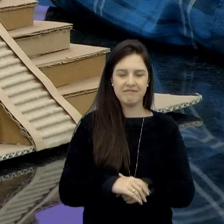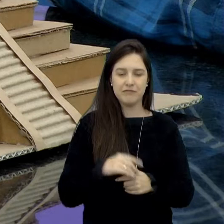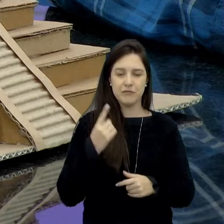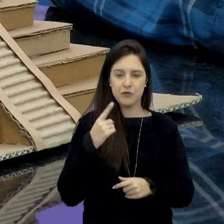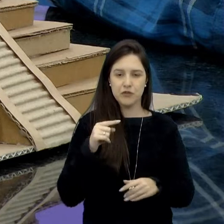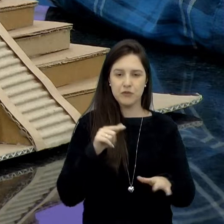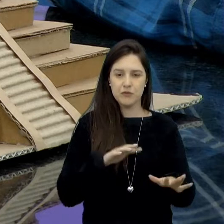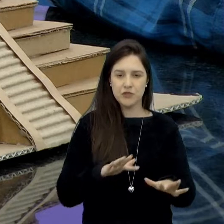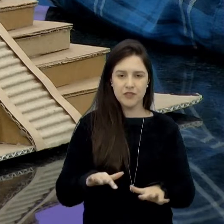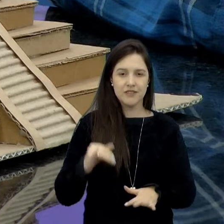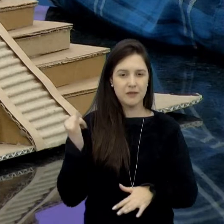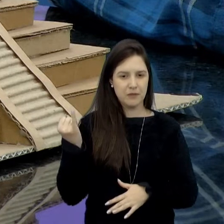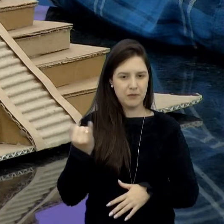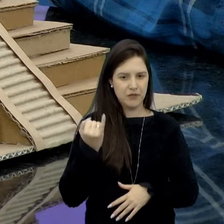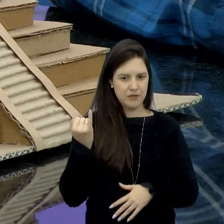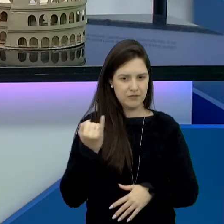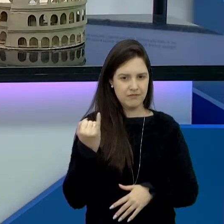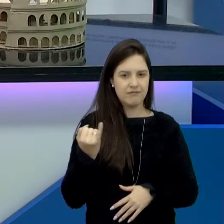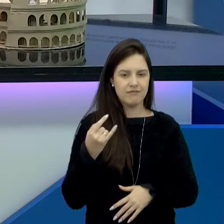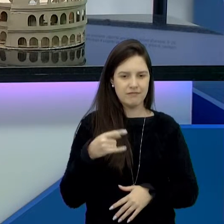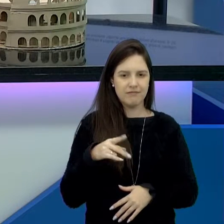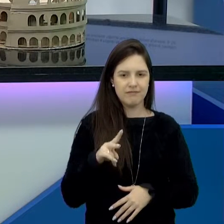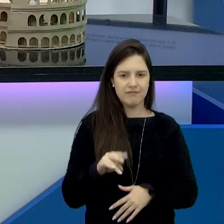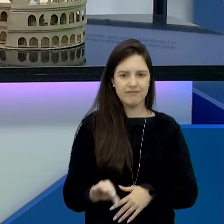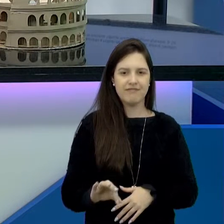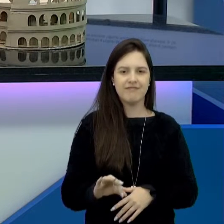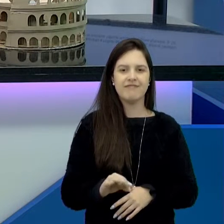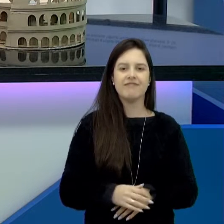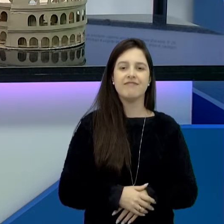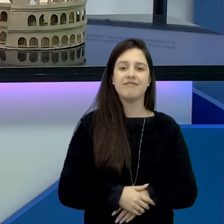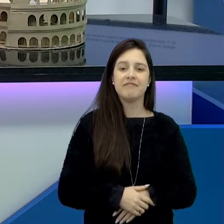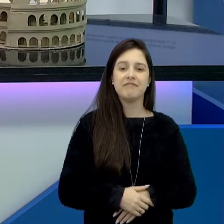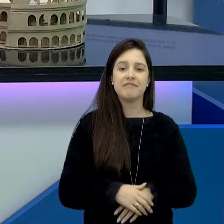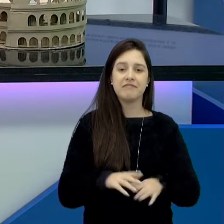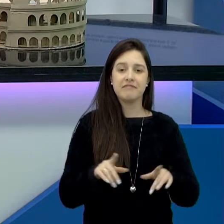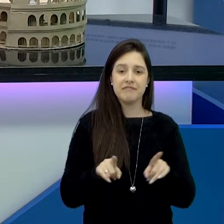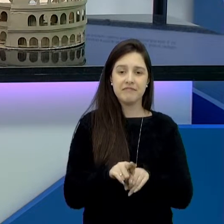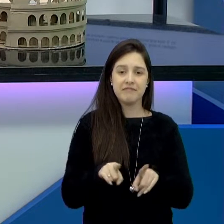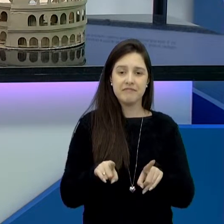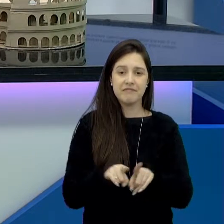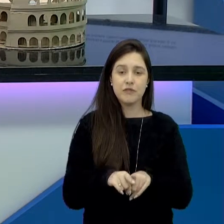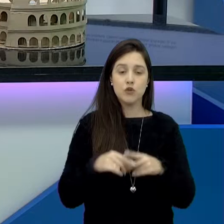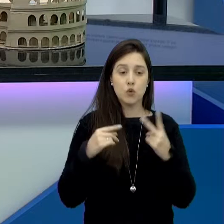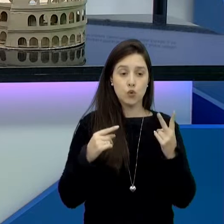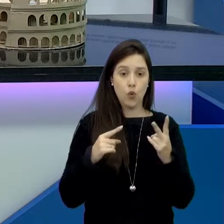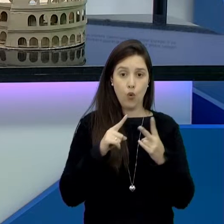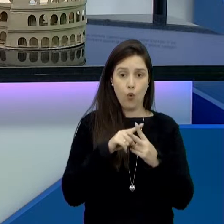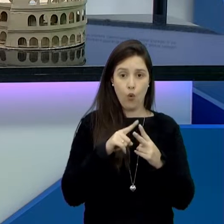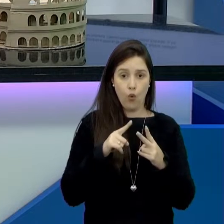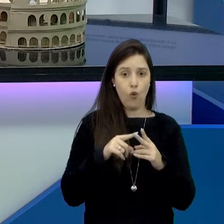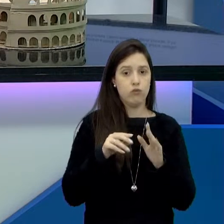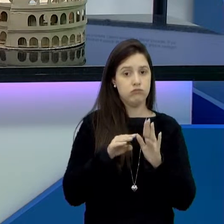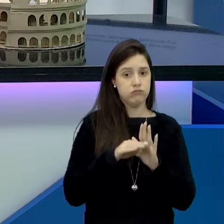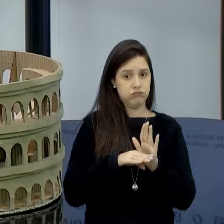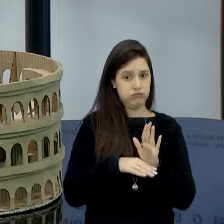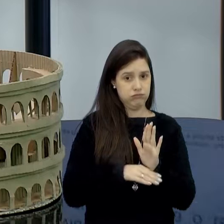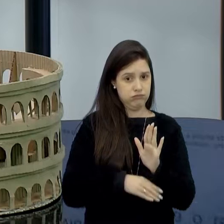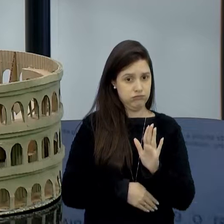dias importantes, né? As escadarias desse templo. E aí são dois patrimônios, né? Eu tenho duas réplicas